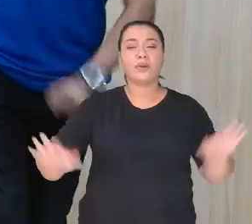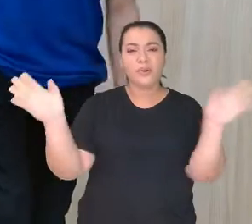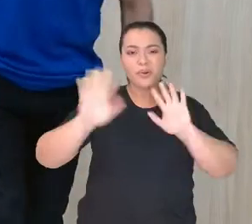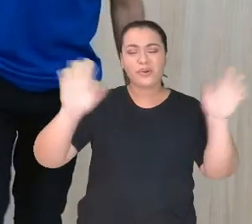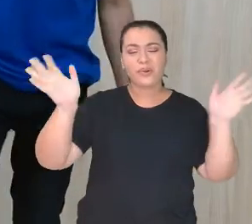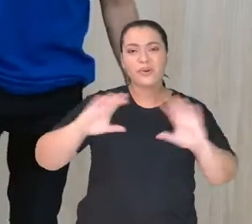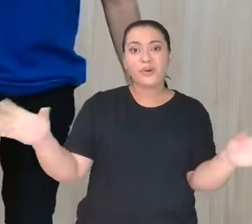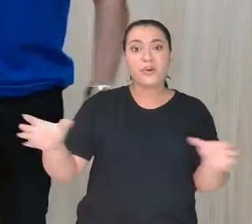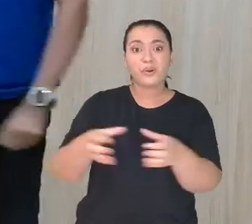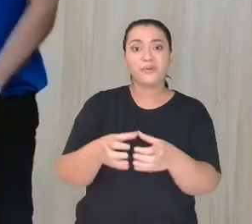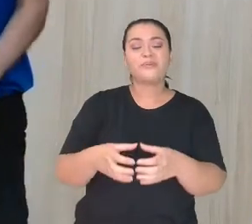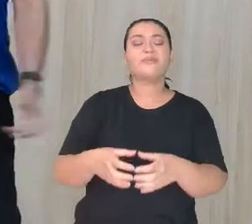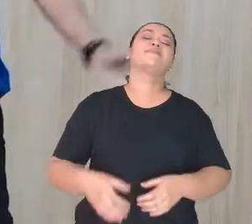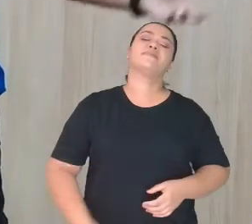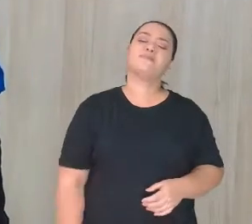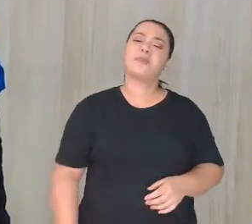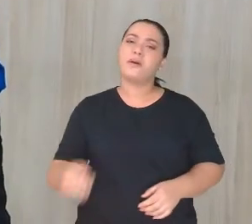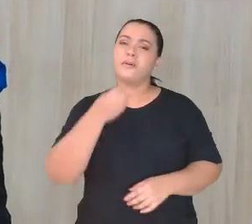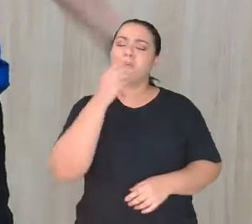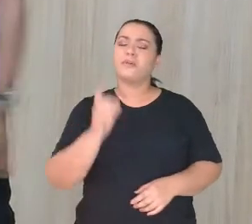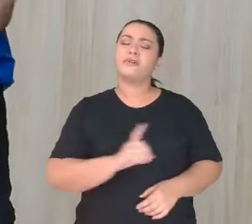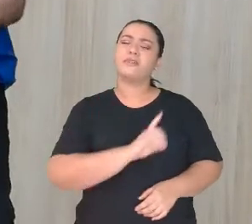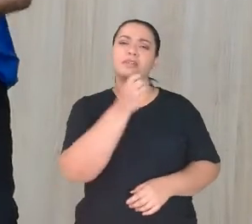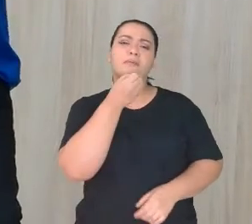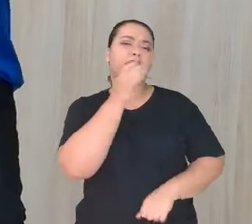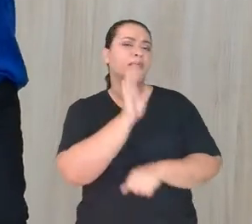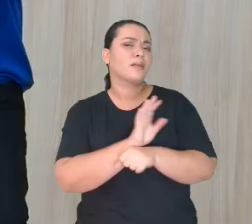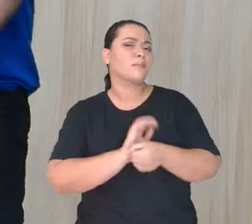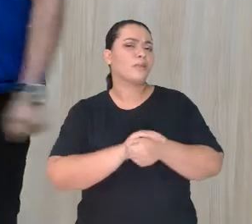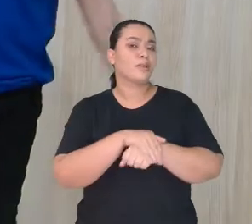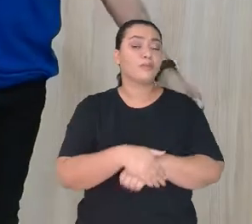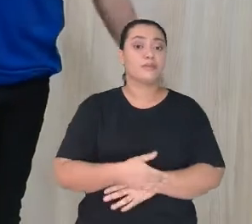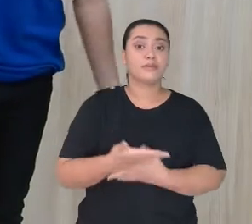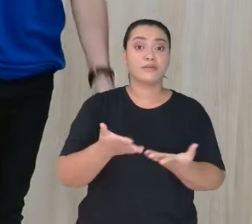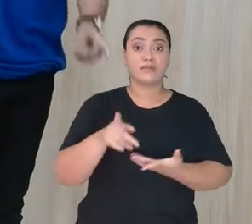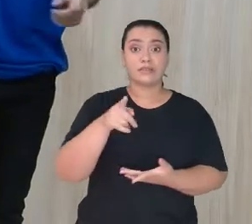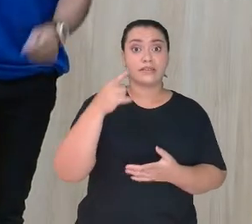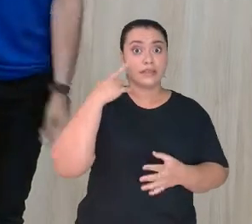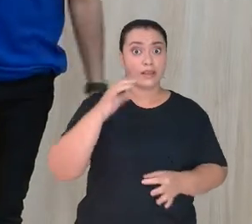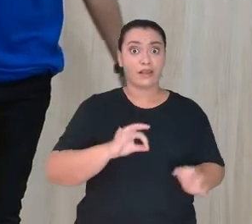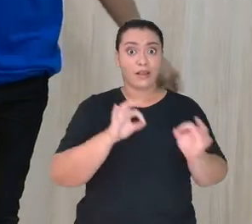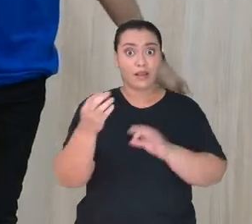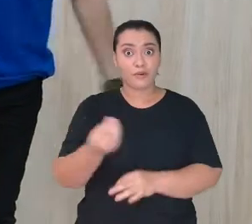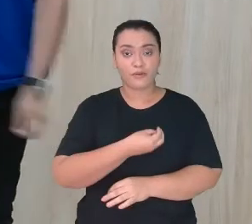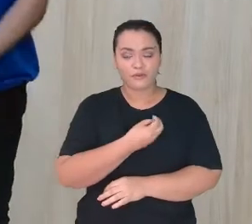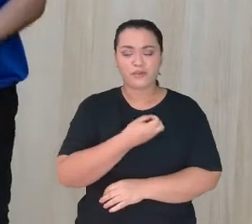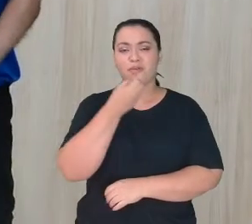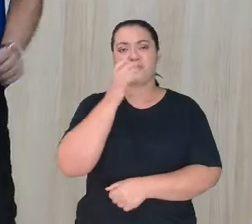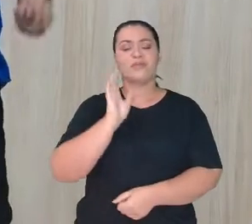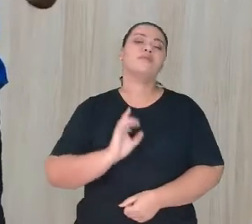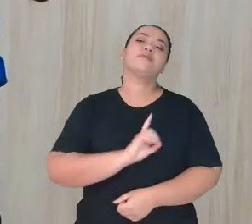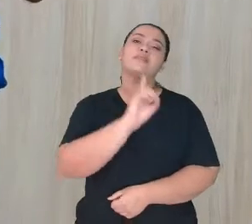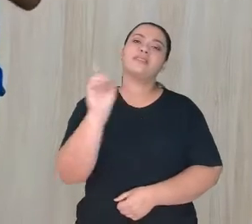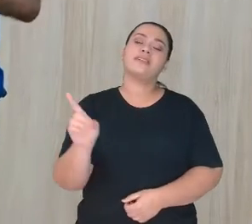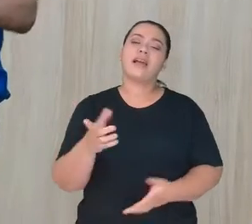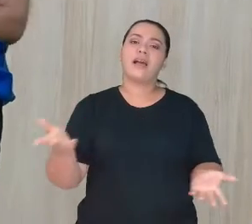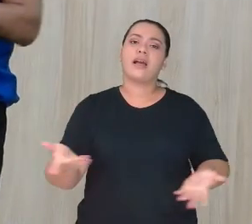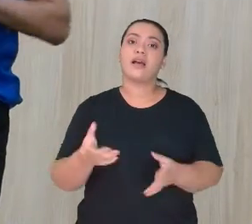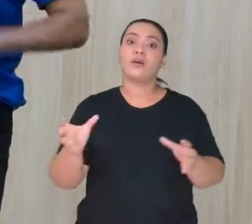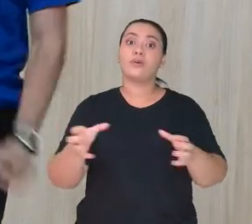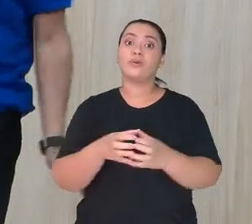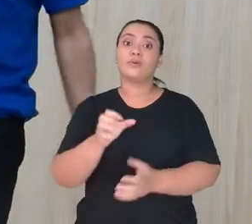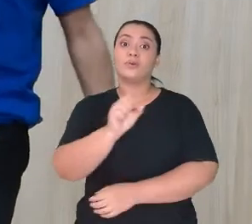Fala, galera! Bom dia, boa tarde, boa noite para você que está ao vivo, é bom dia! Estamos aqui com a turminha